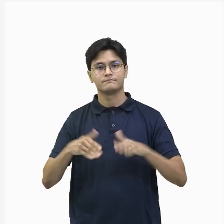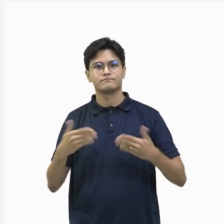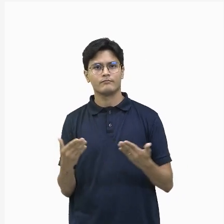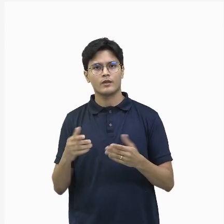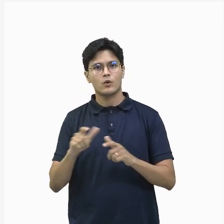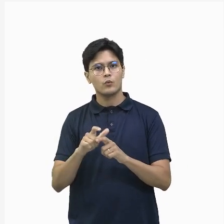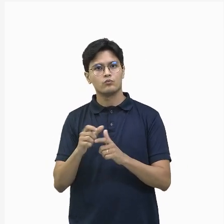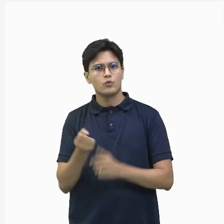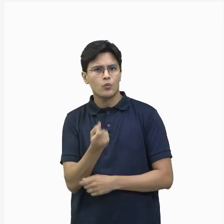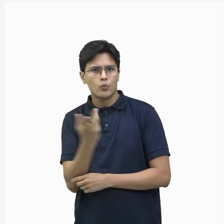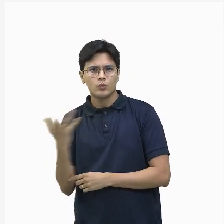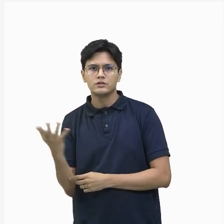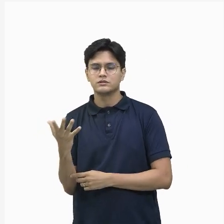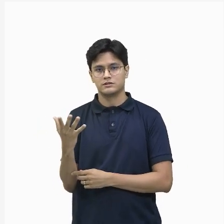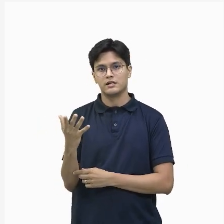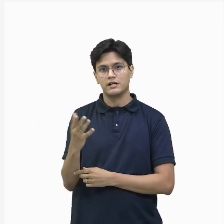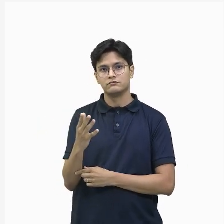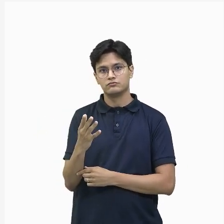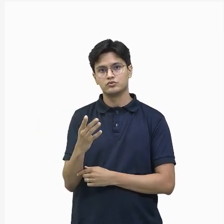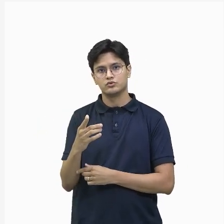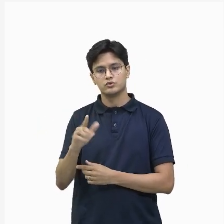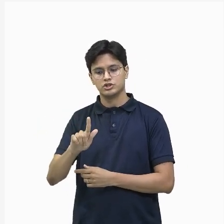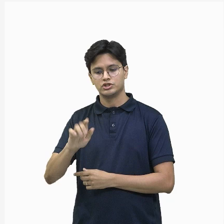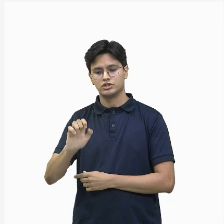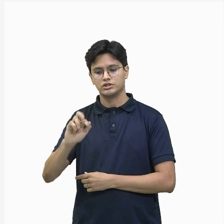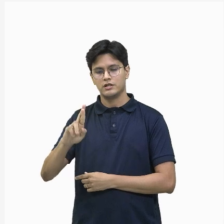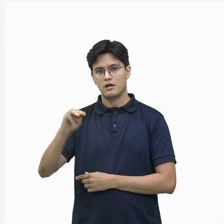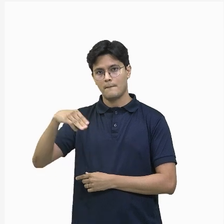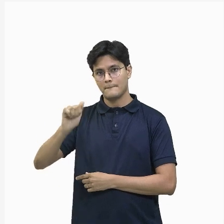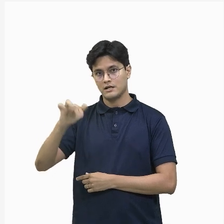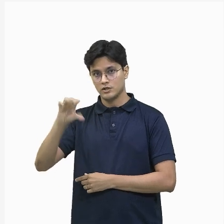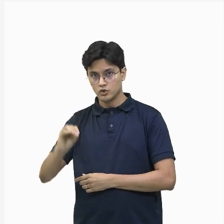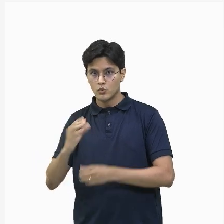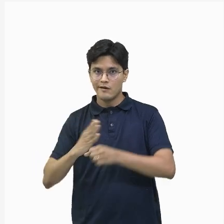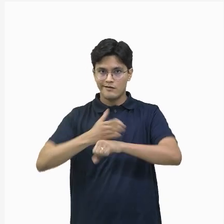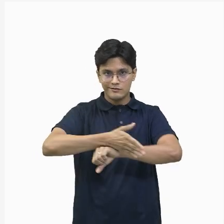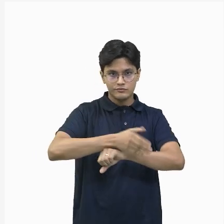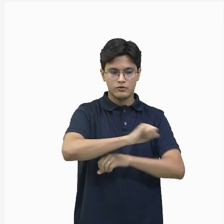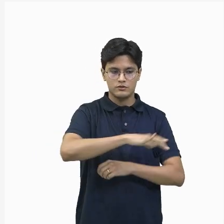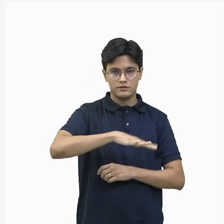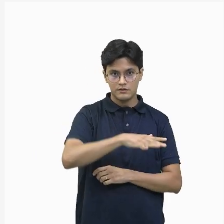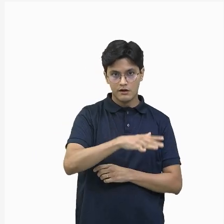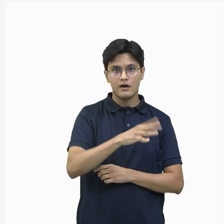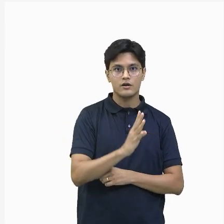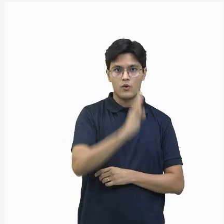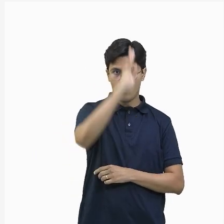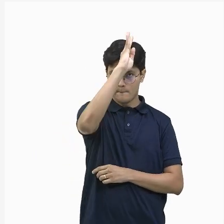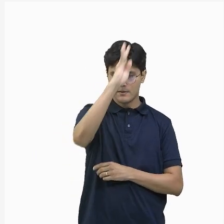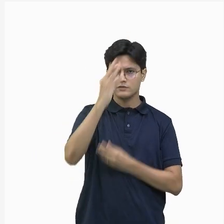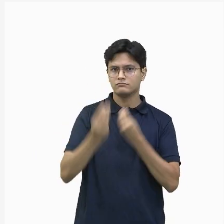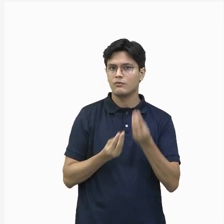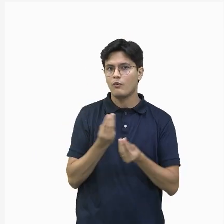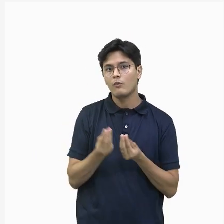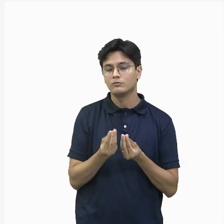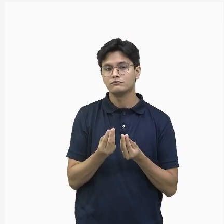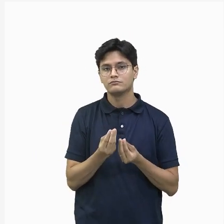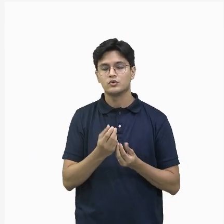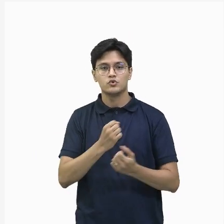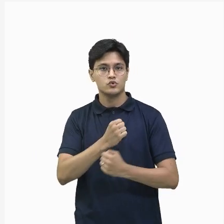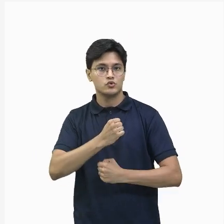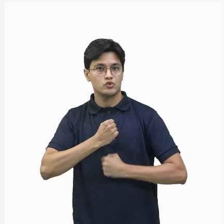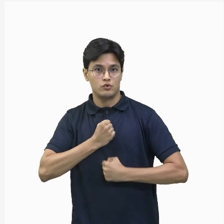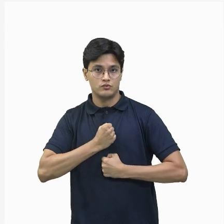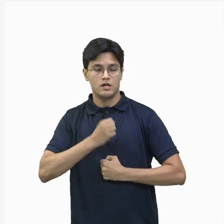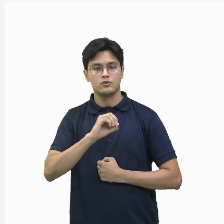germanos entrou no Império Romano, olha, como soldados ou camponeses, já que também faziam esse trabalho então ligado